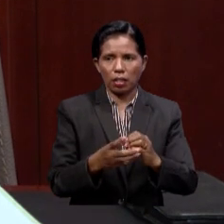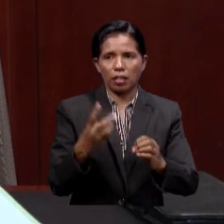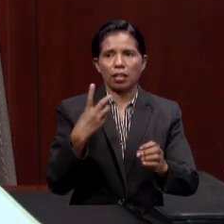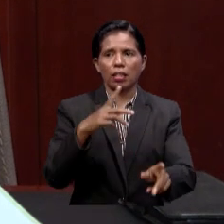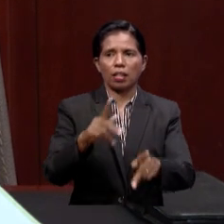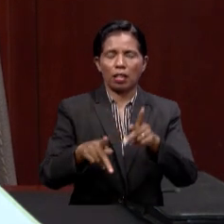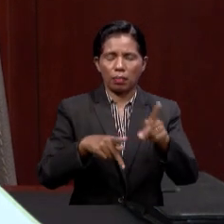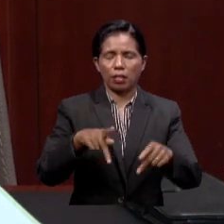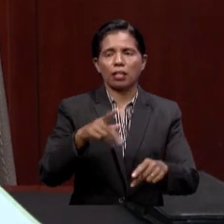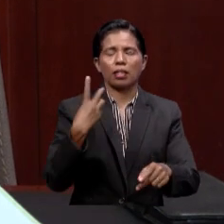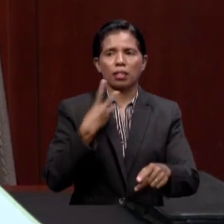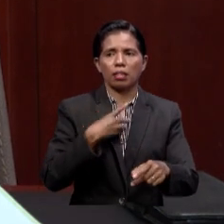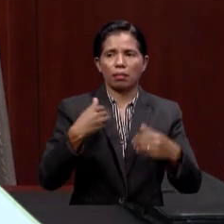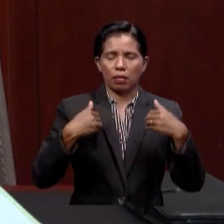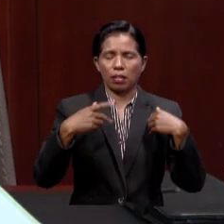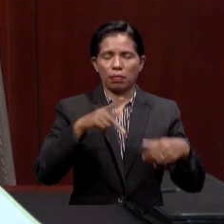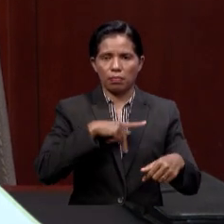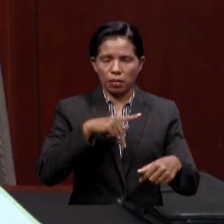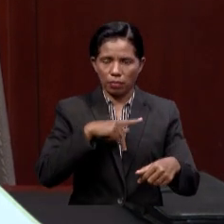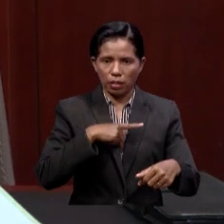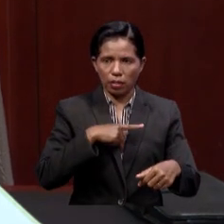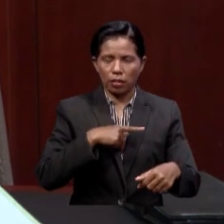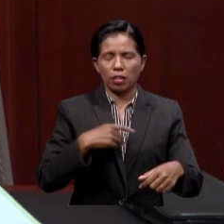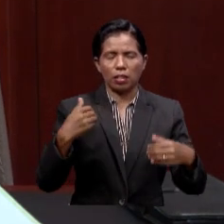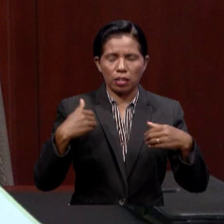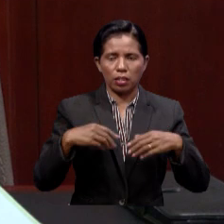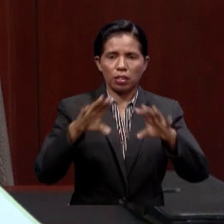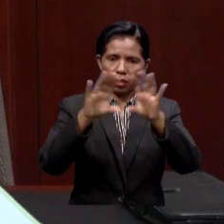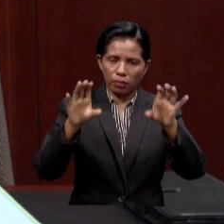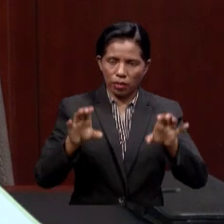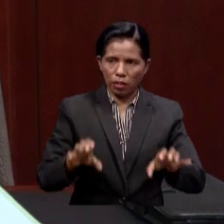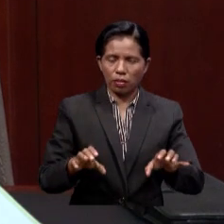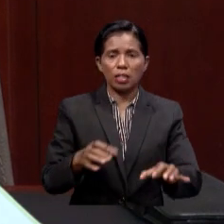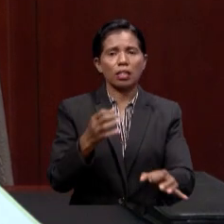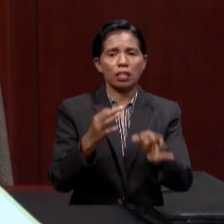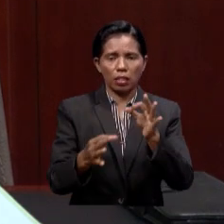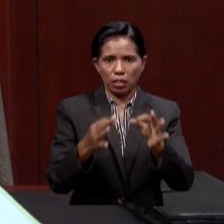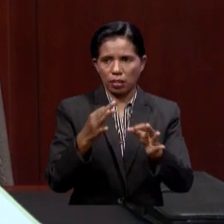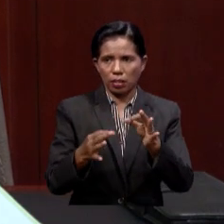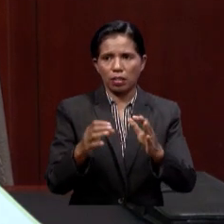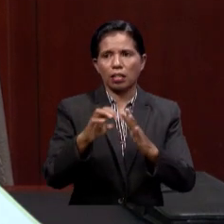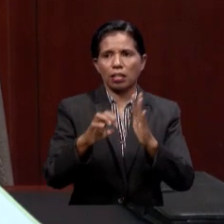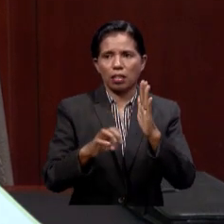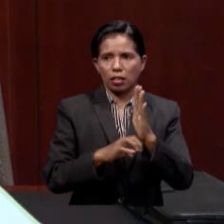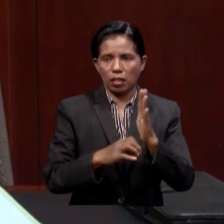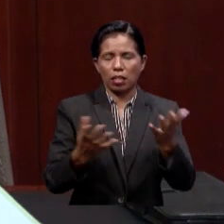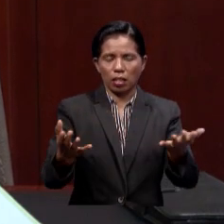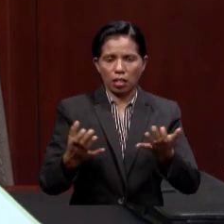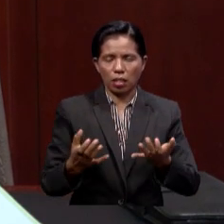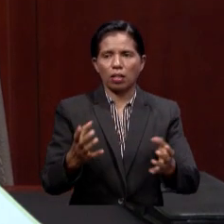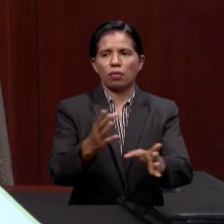bele privado bele i dokumen comprovativo certificado mas quando estado a cara foto para o